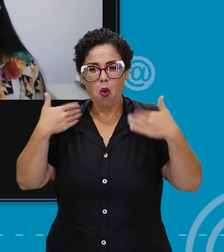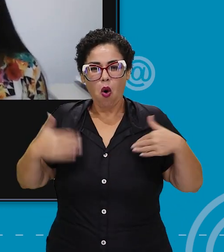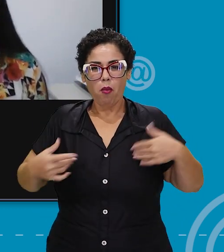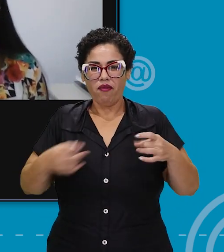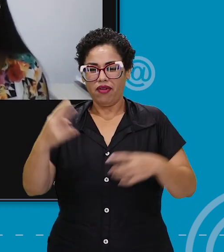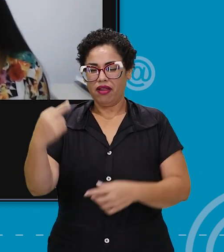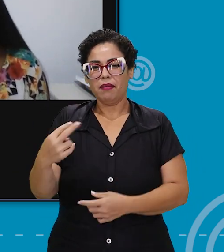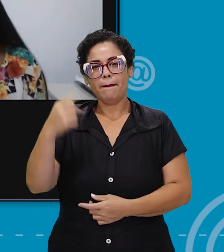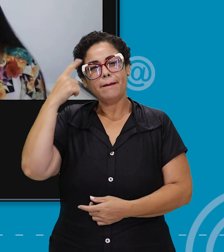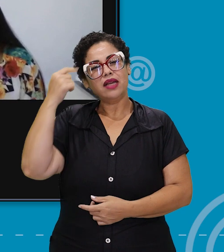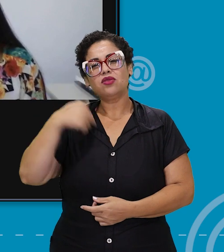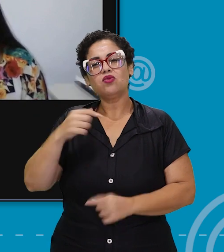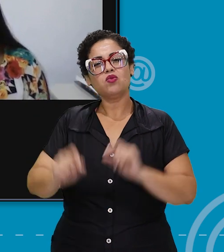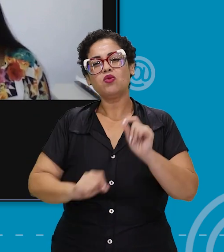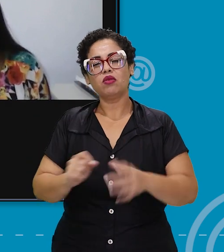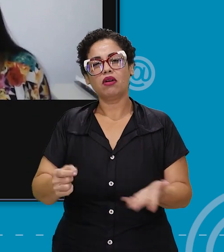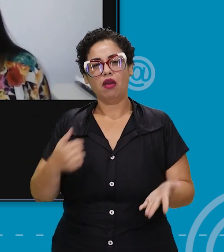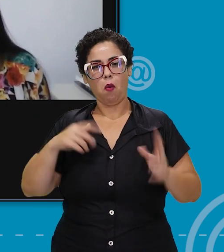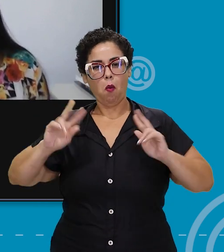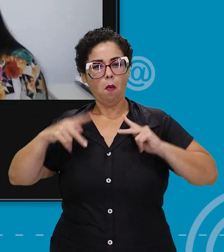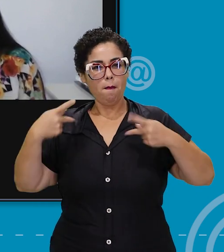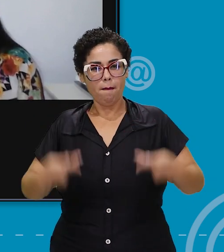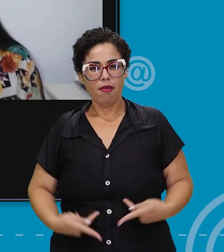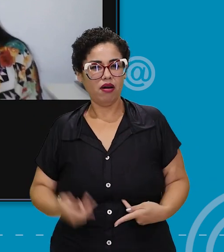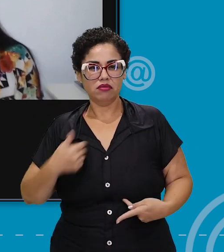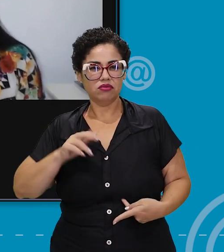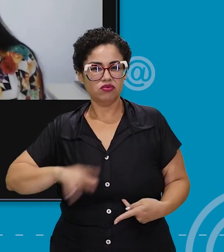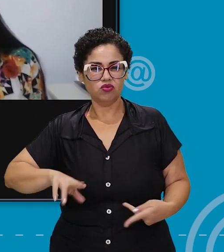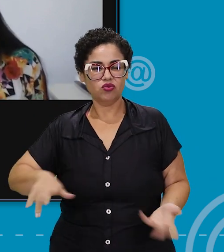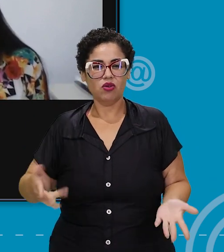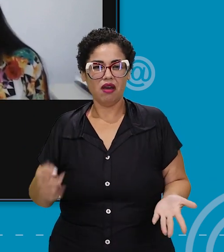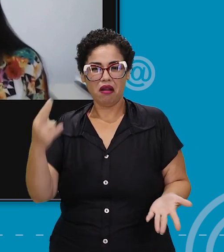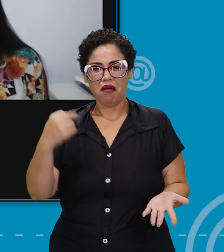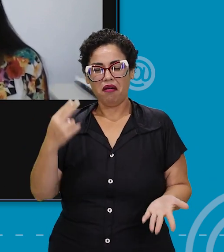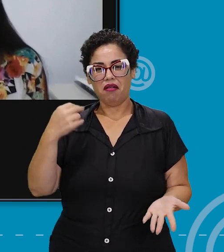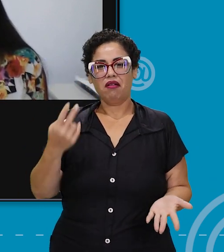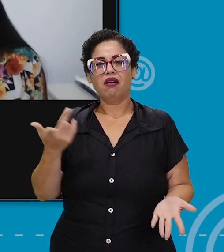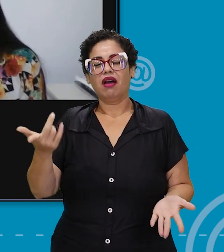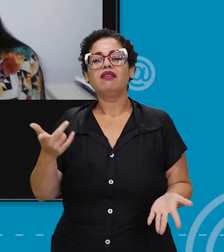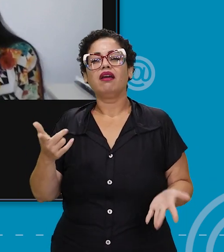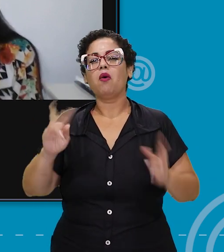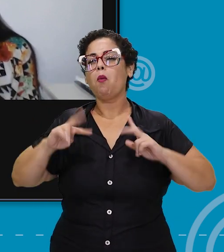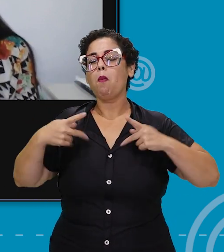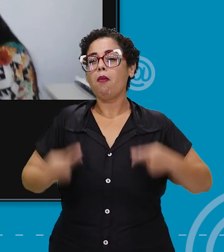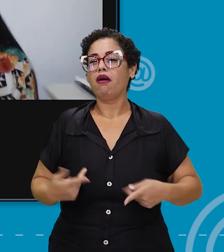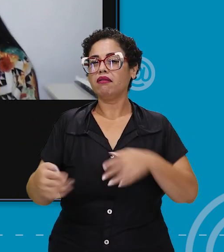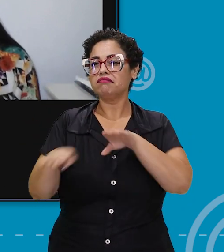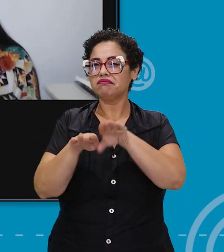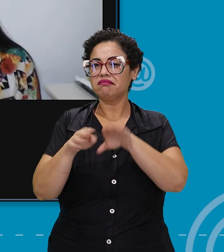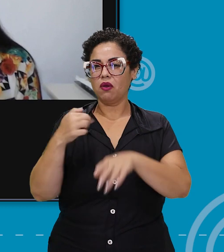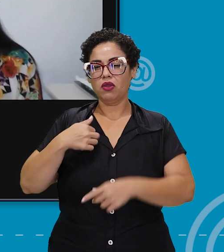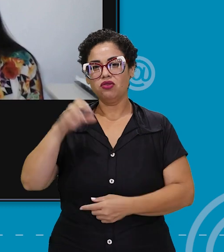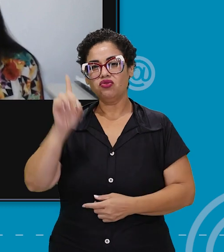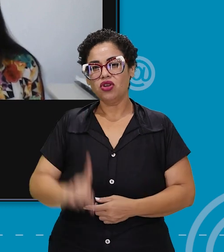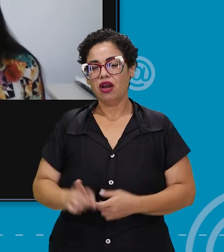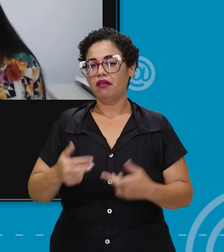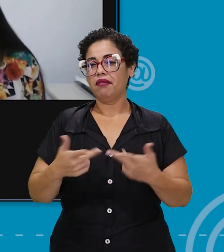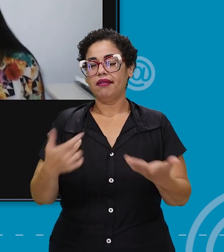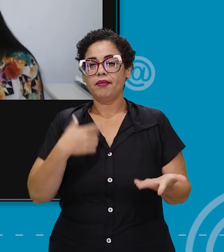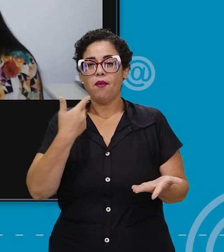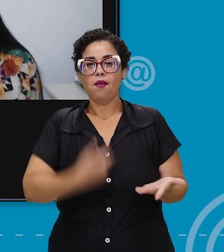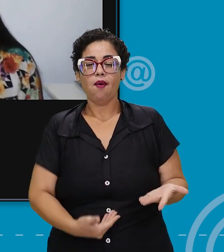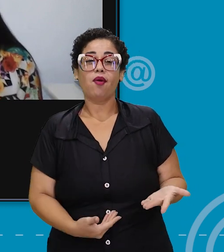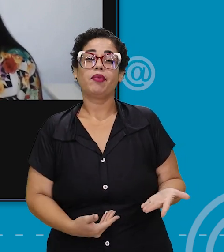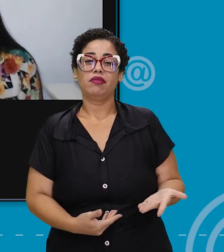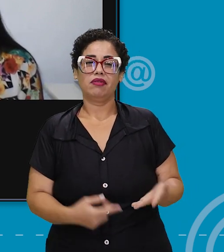que essa pessoa realmente me vê, né? Será que eu sou humana também nos olhos dessa pessoa? Cadê a minha humanidade? Será que eu tenho direito sobre